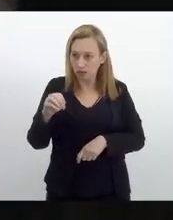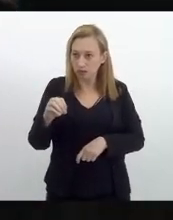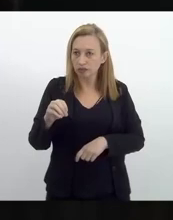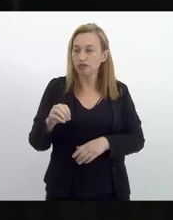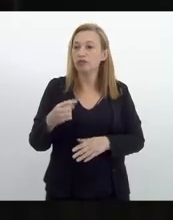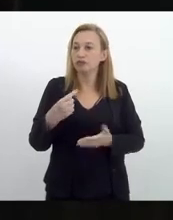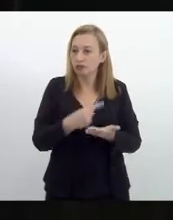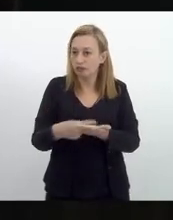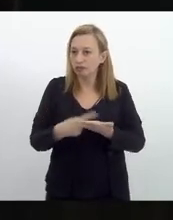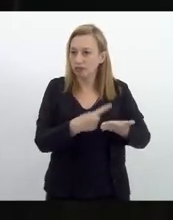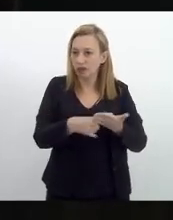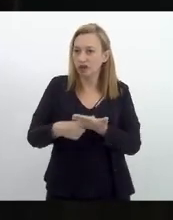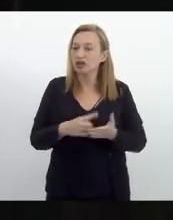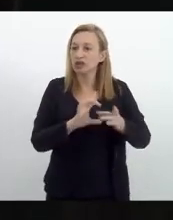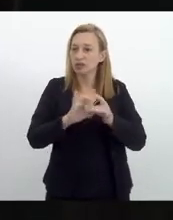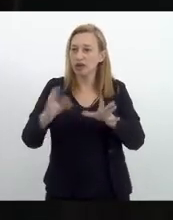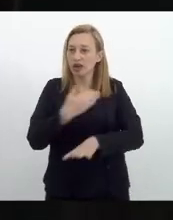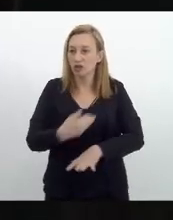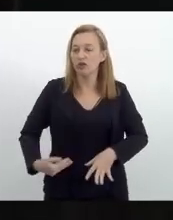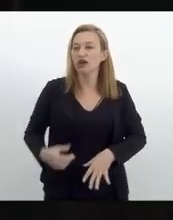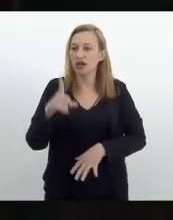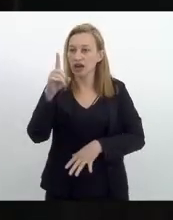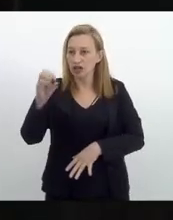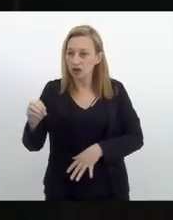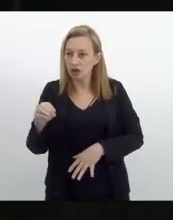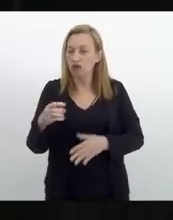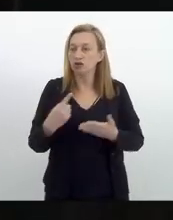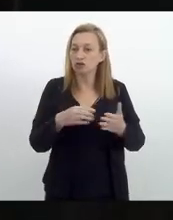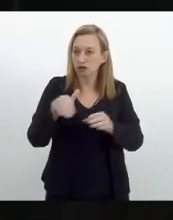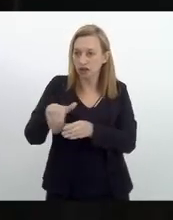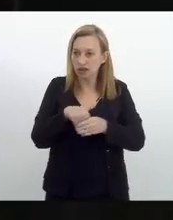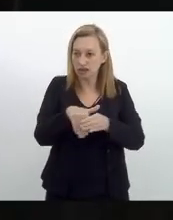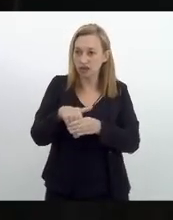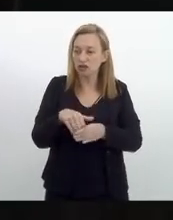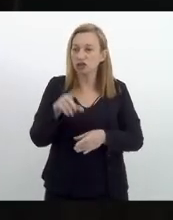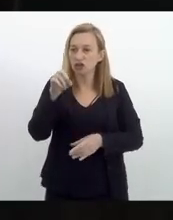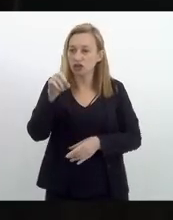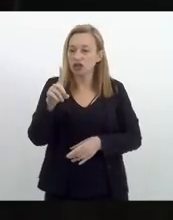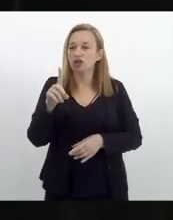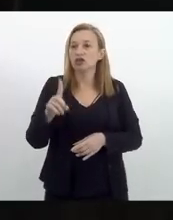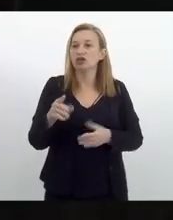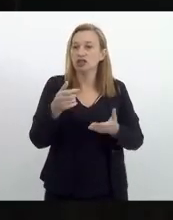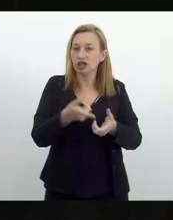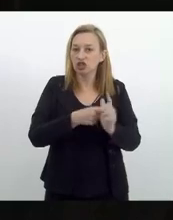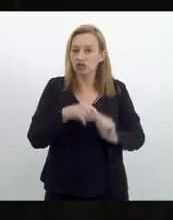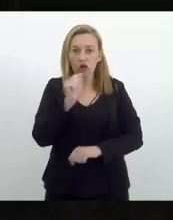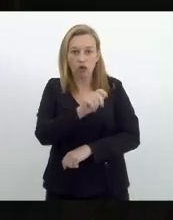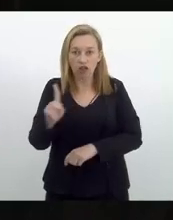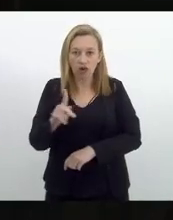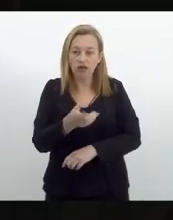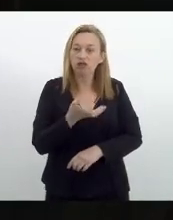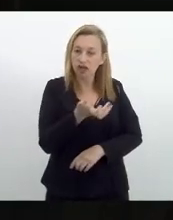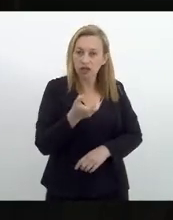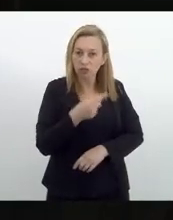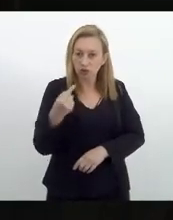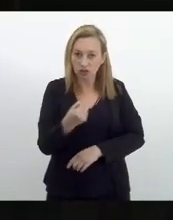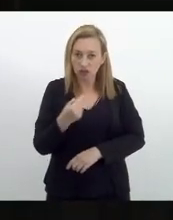faz o acordo de autorizar o governo na LO, quando votarmos, fazer a auditoria da dívida. Ok? Todos nós queremos.